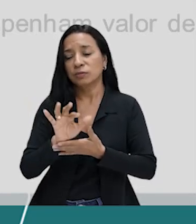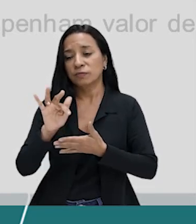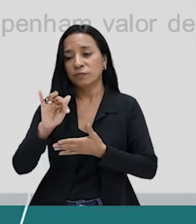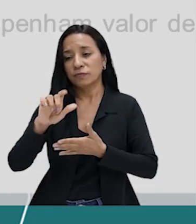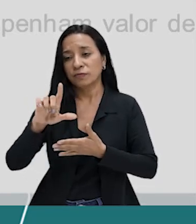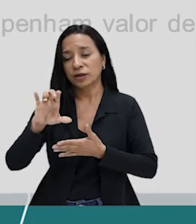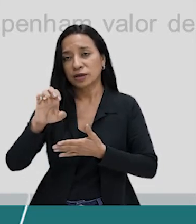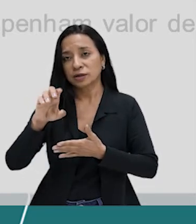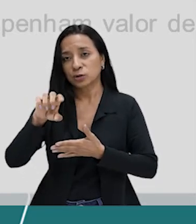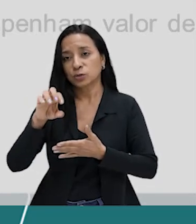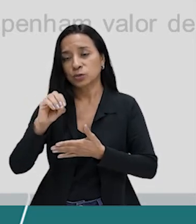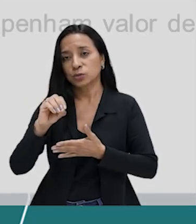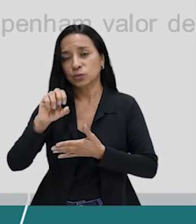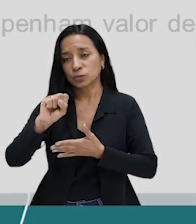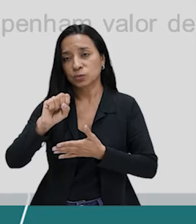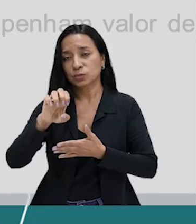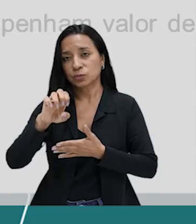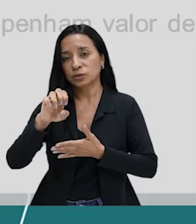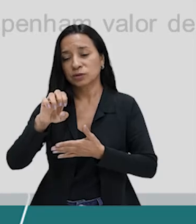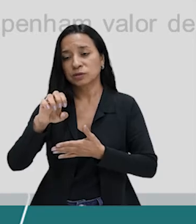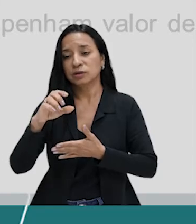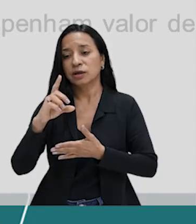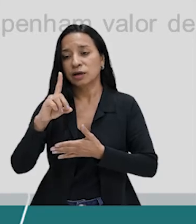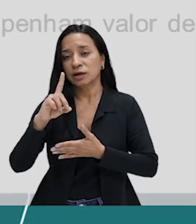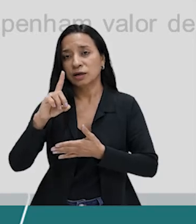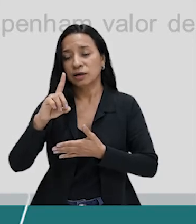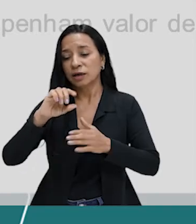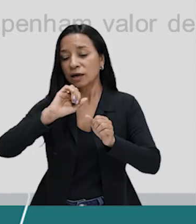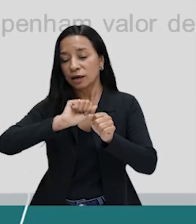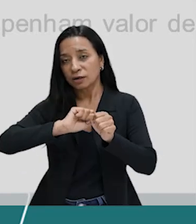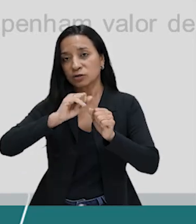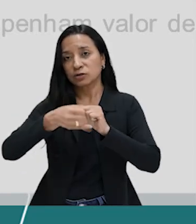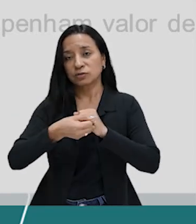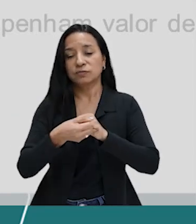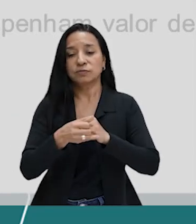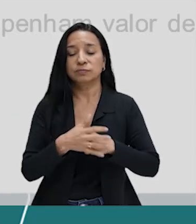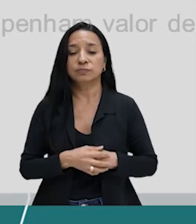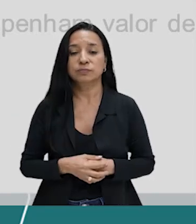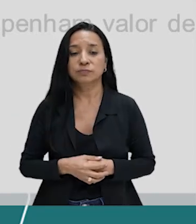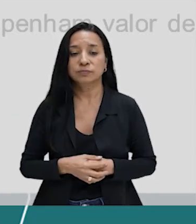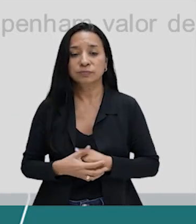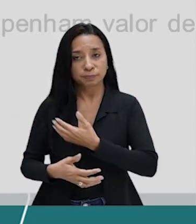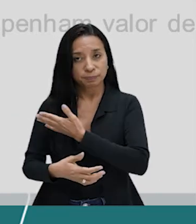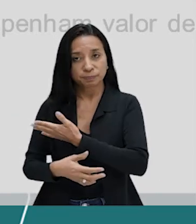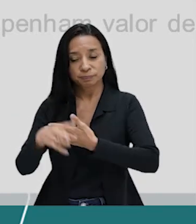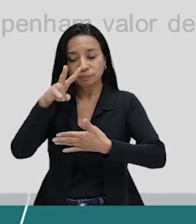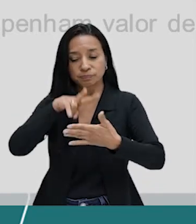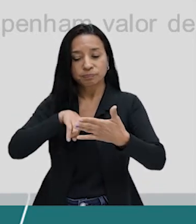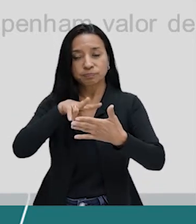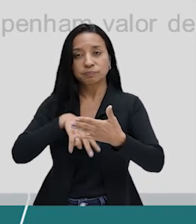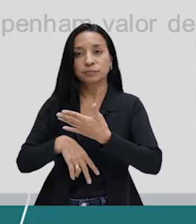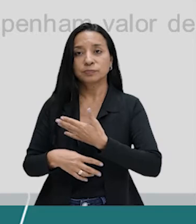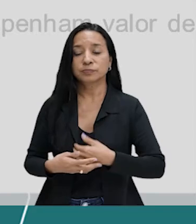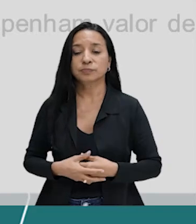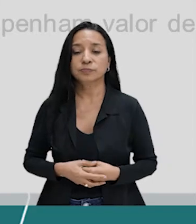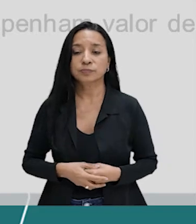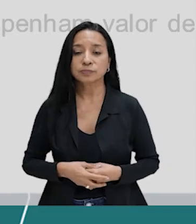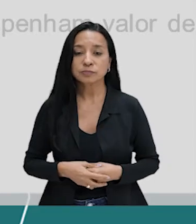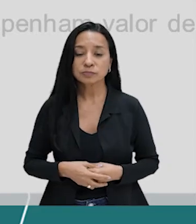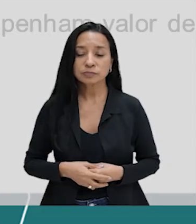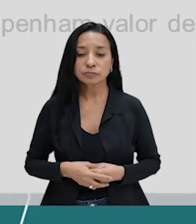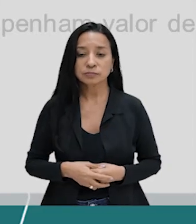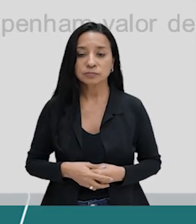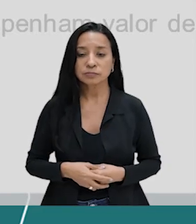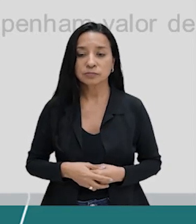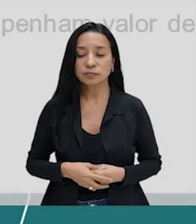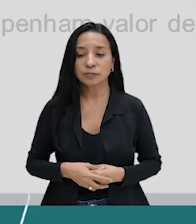do adjetivo. Então, vamos voltar aqui para o exercício. Sobre os adjetivos, é correto afirmar. É uma classe de palavras